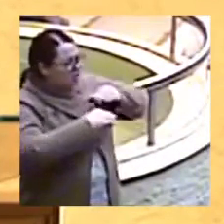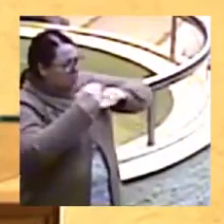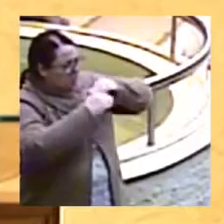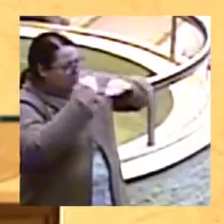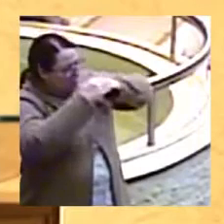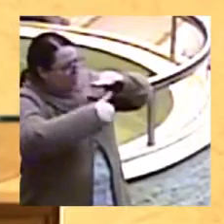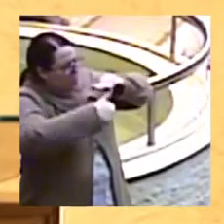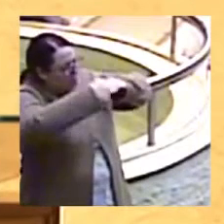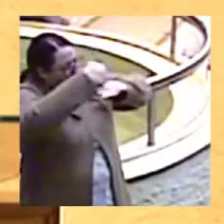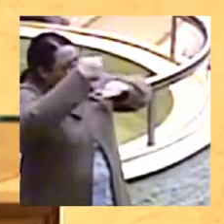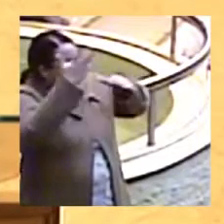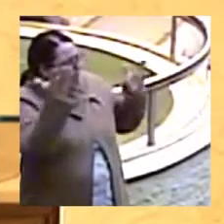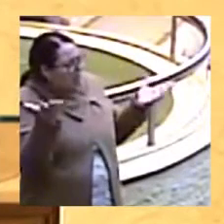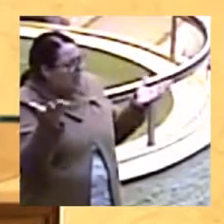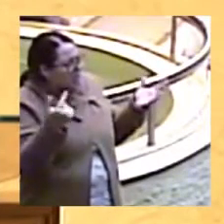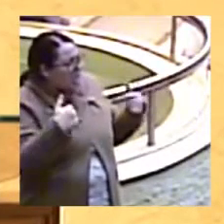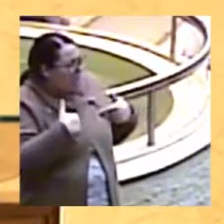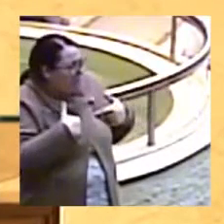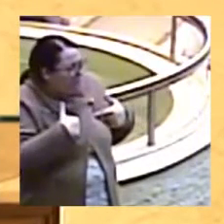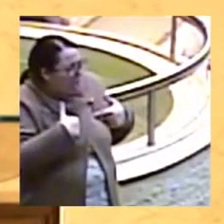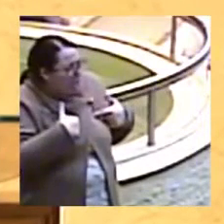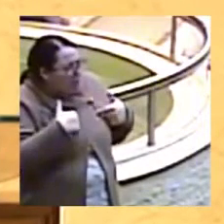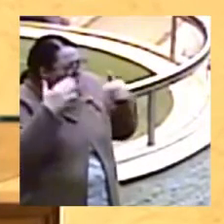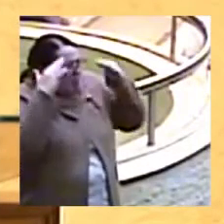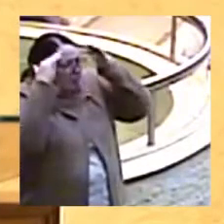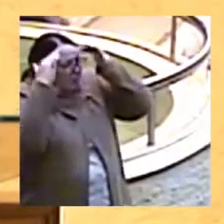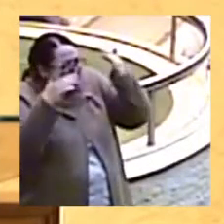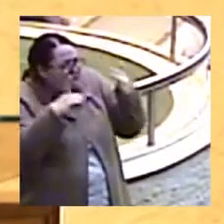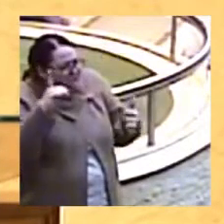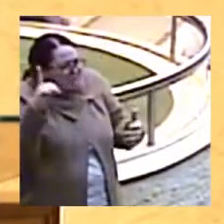Deus, há de julgar, todos os seres humanos, neste planeta,